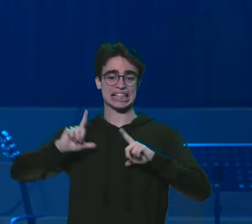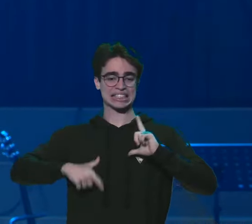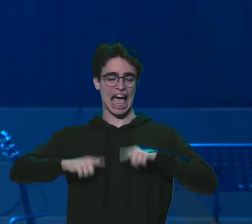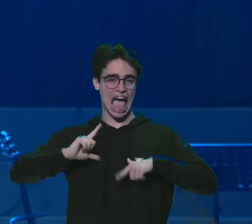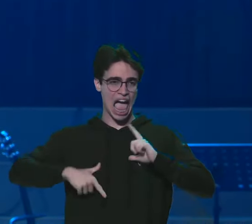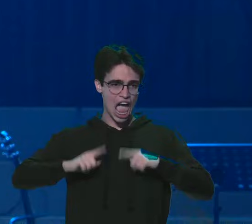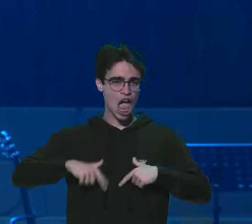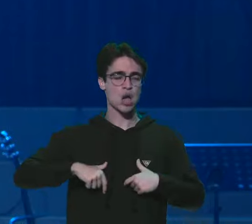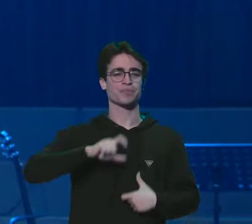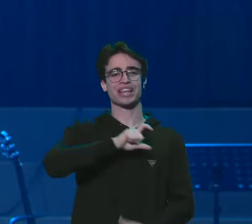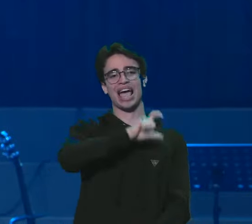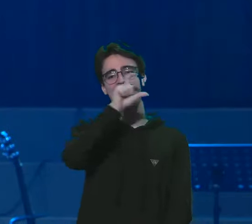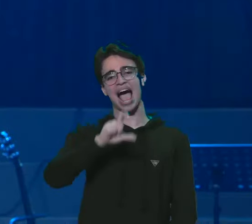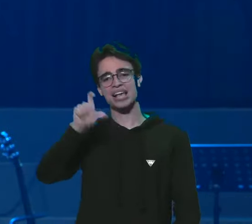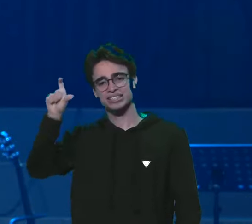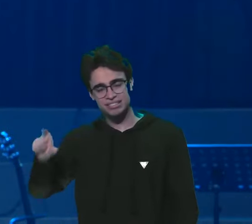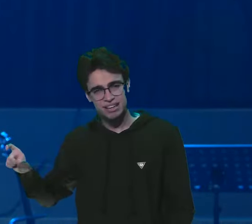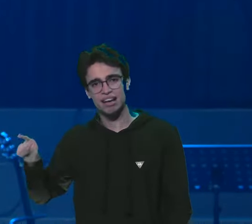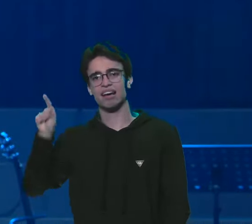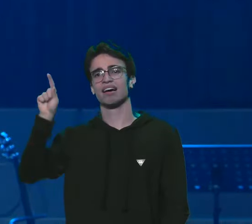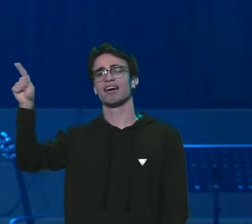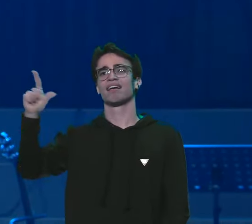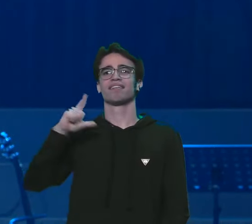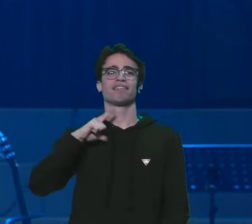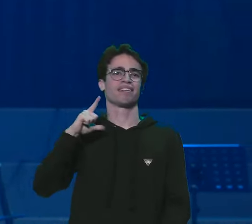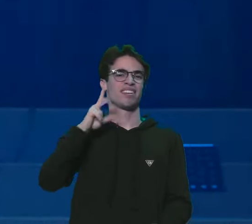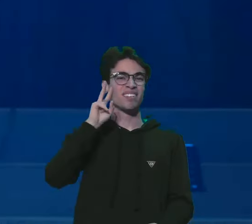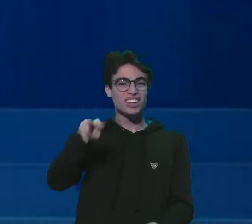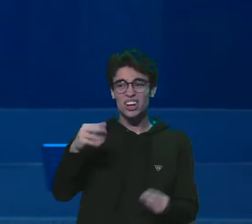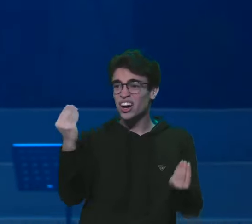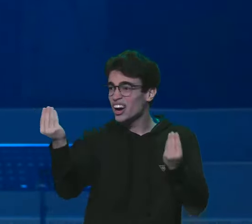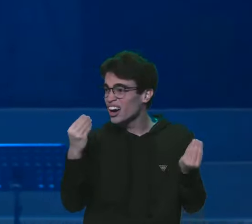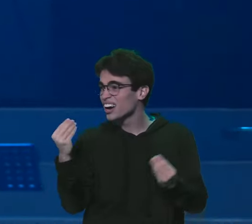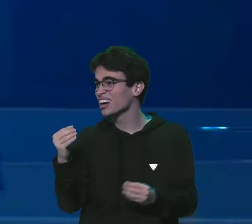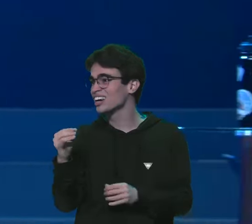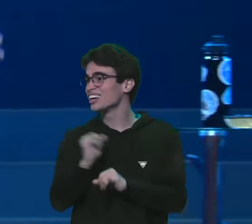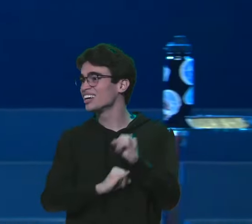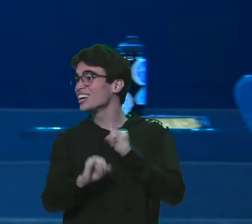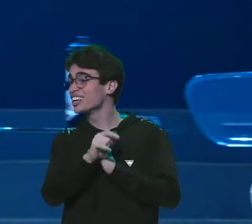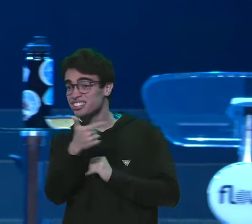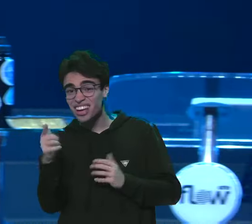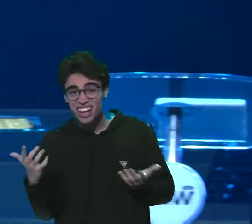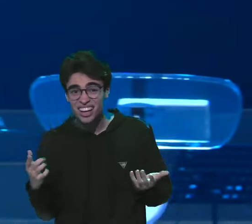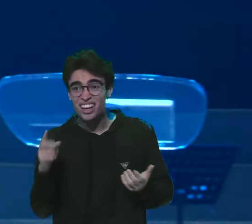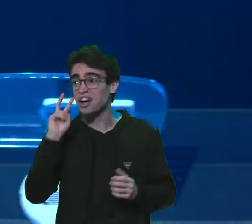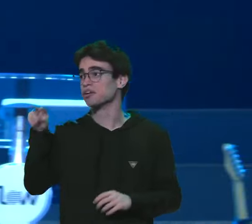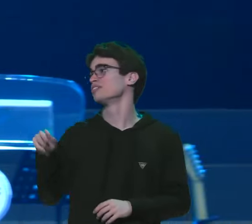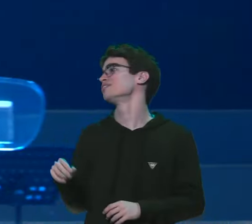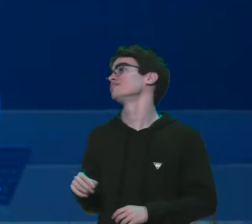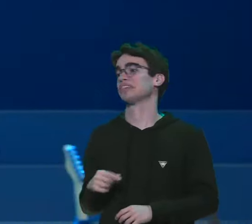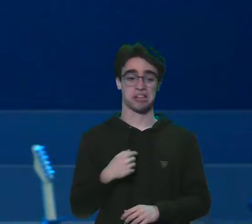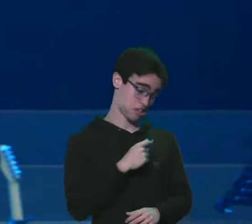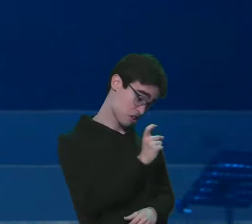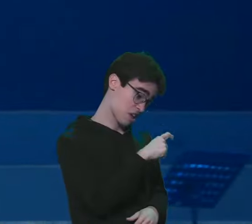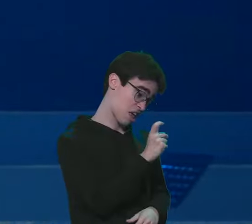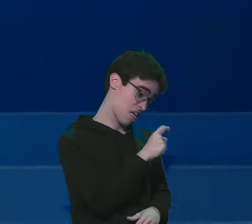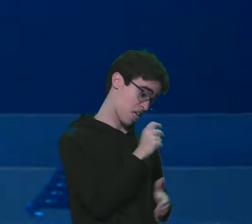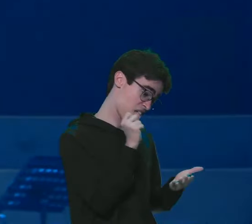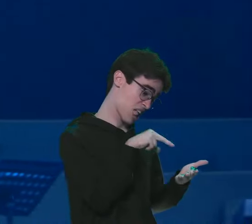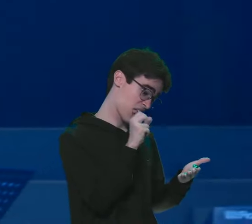viram? Você não viu em que país você vive, meu filho? Não tem internet na tua casa, não? Não, eu só vejo TikTok,